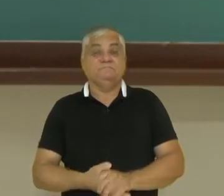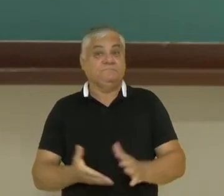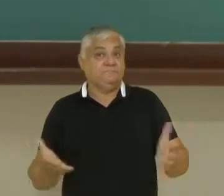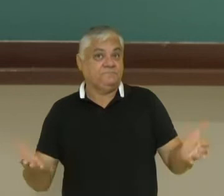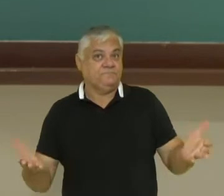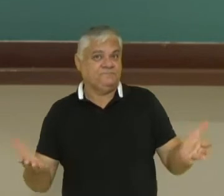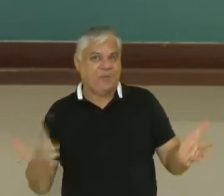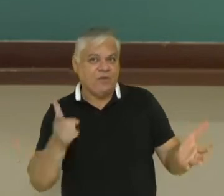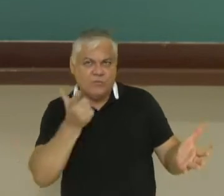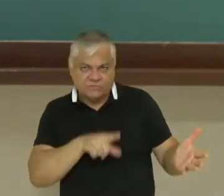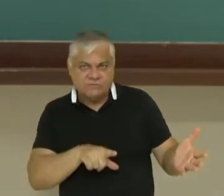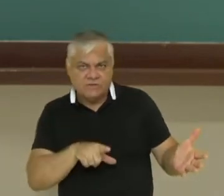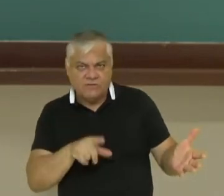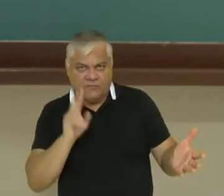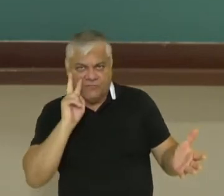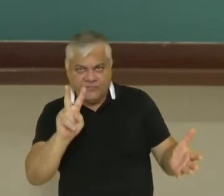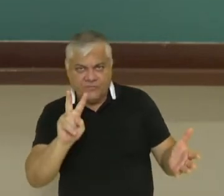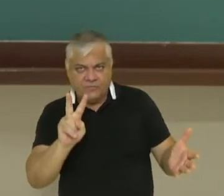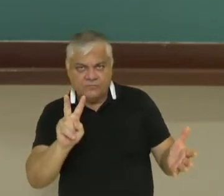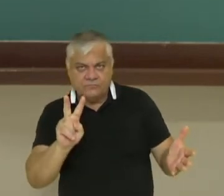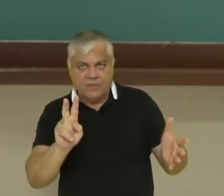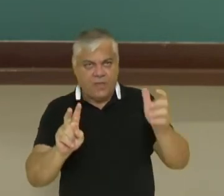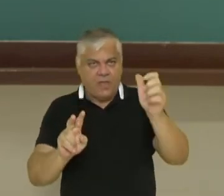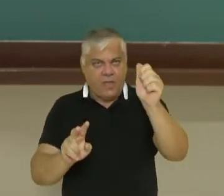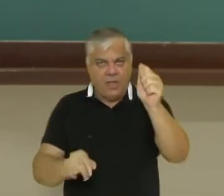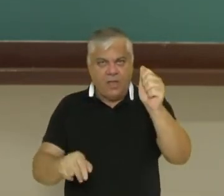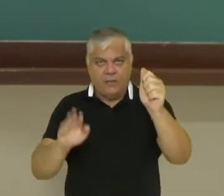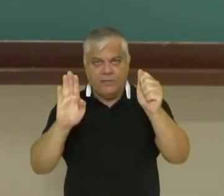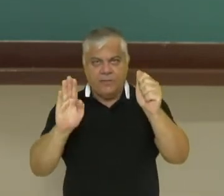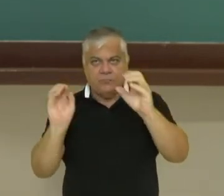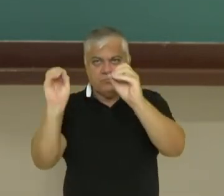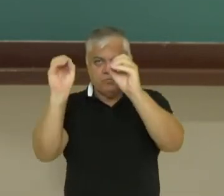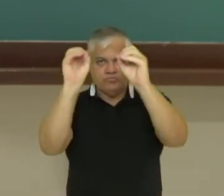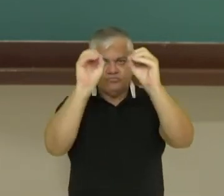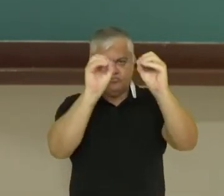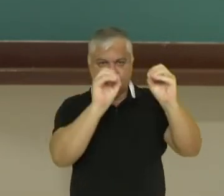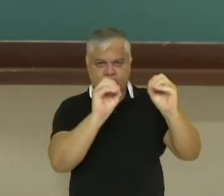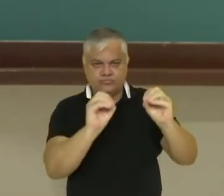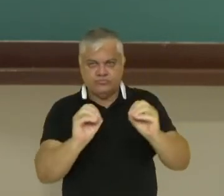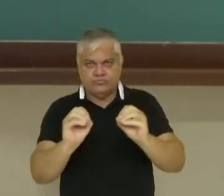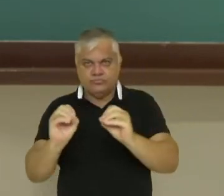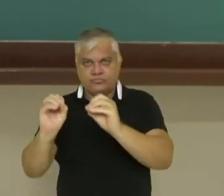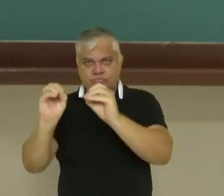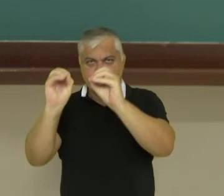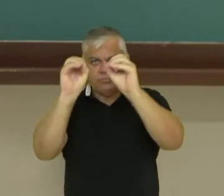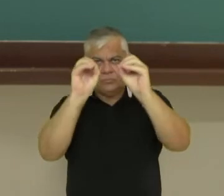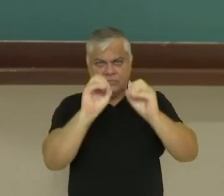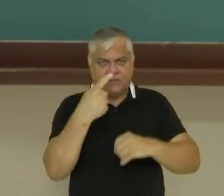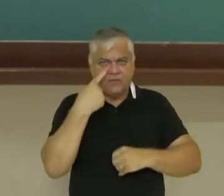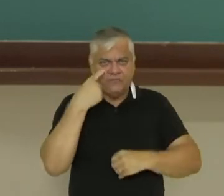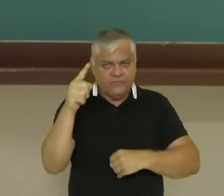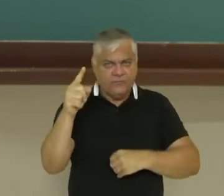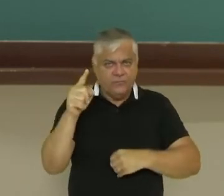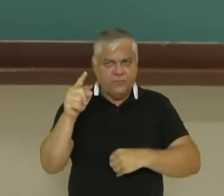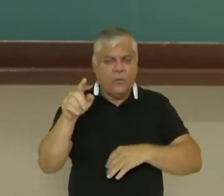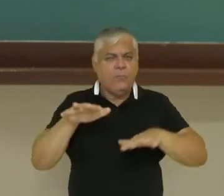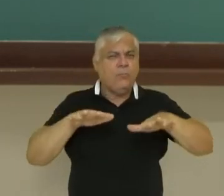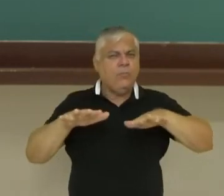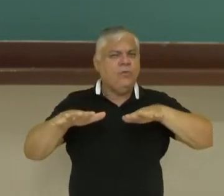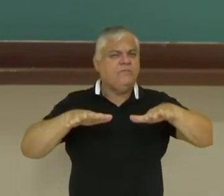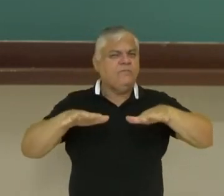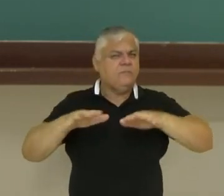E aí, meus queridos, conseguiram ver? Conseguiram analisar o movimento ali dos corpos?